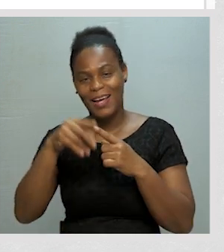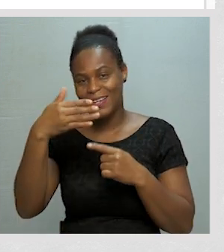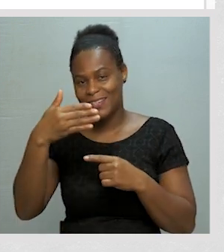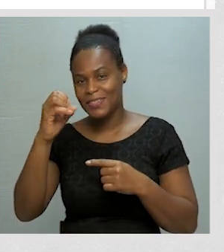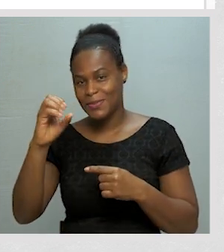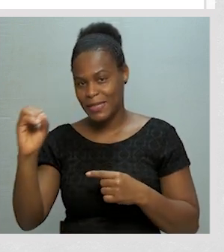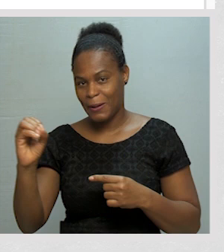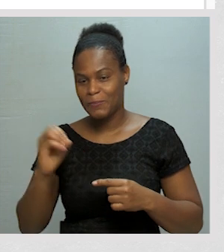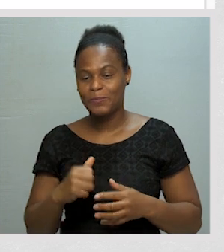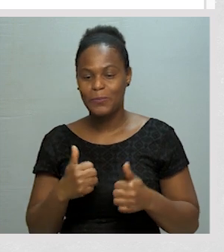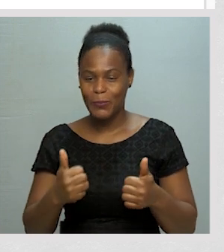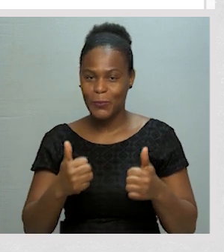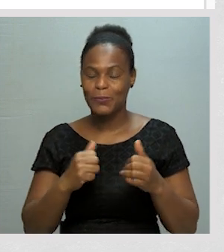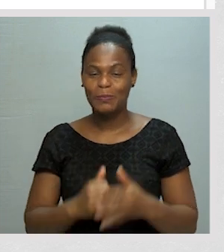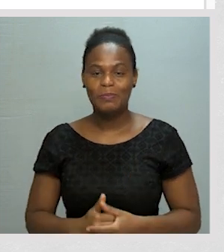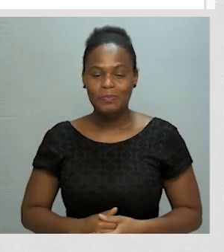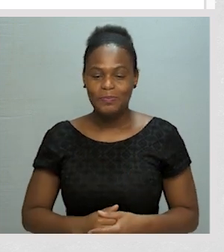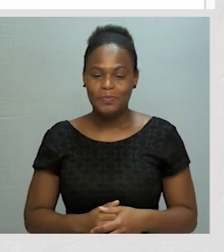Então, conseguiram?